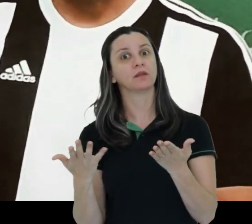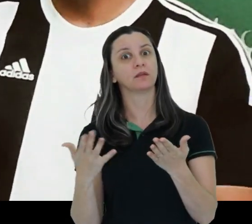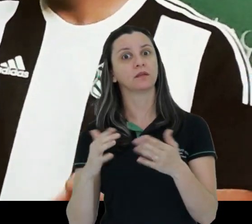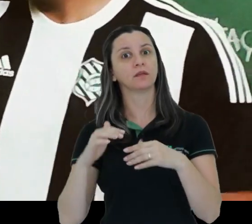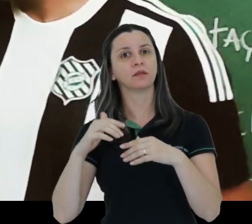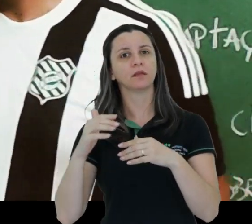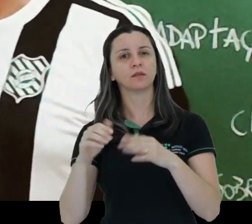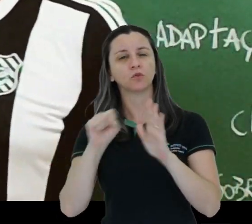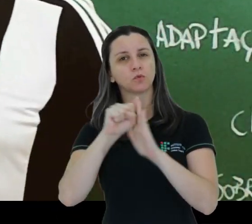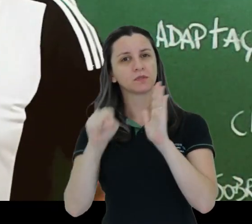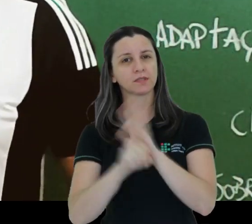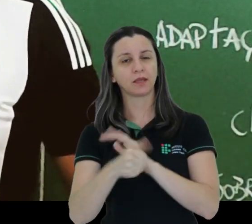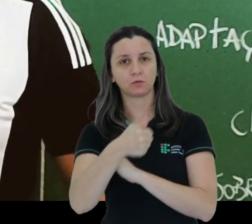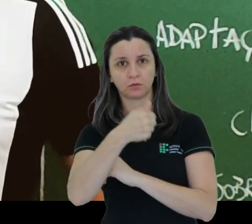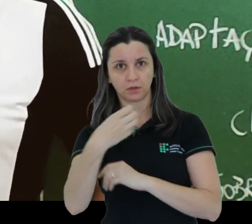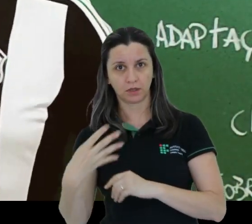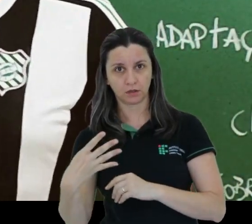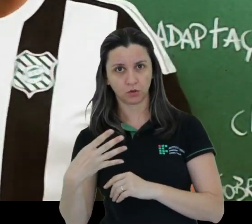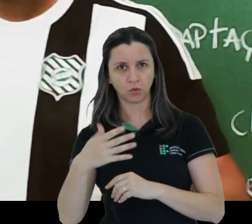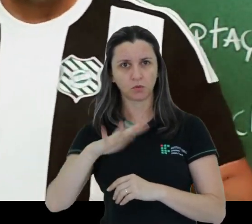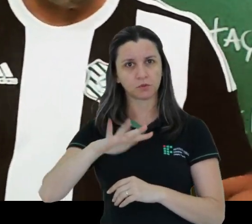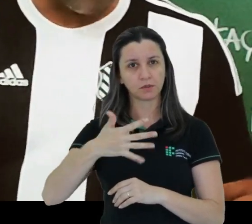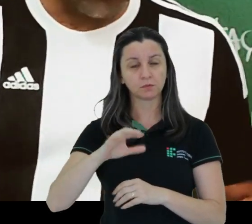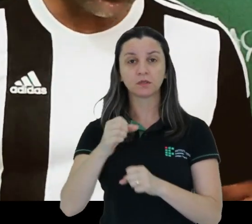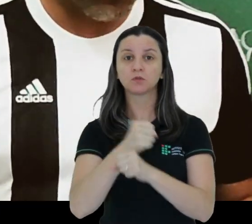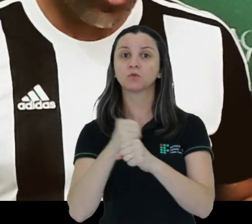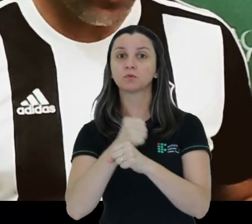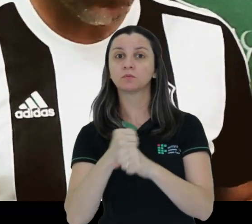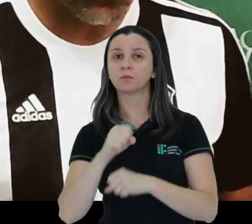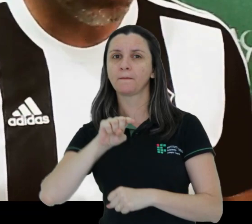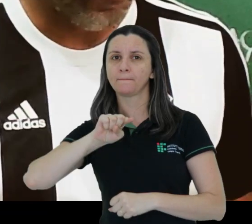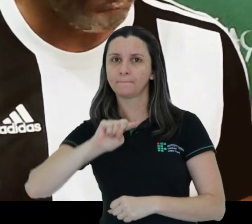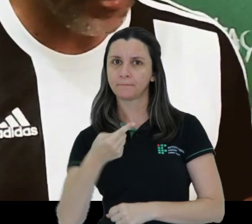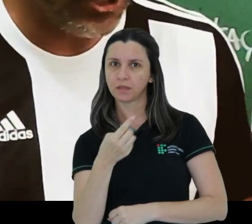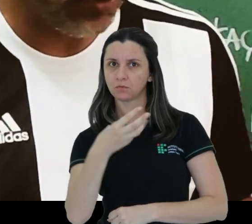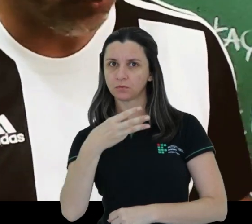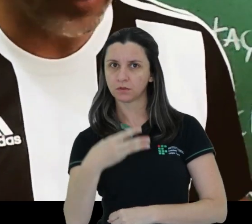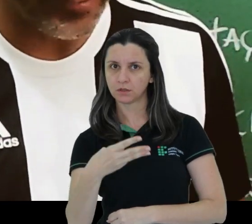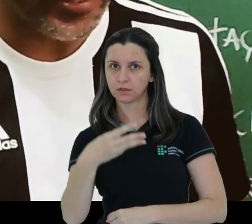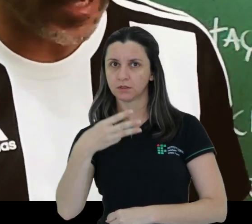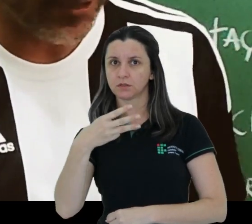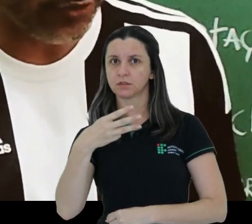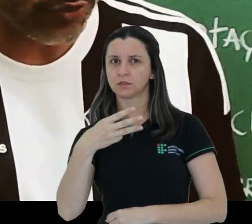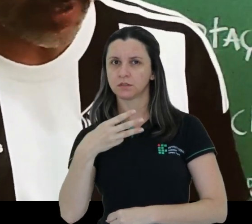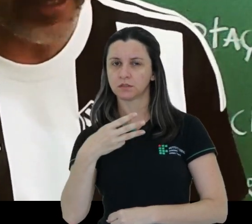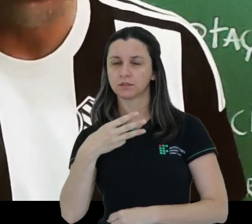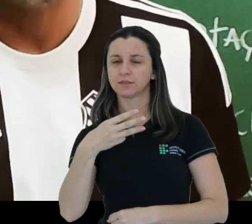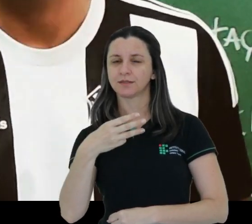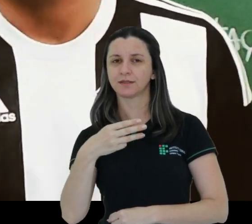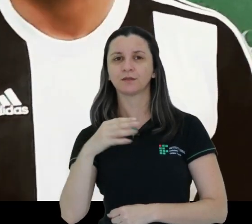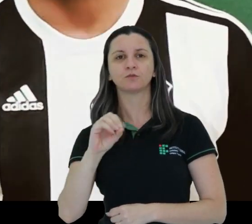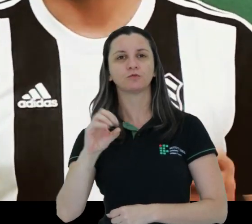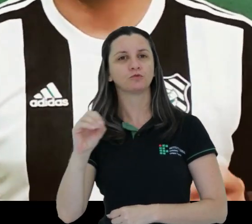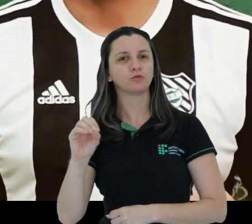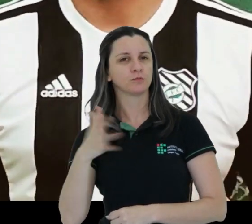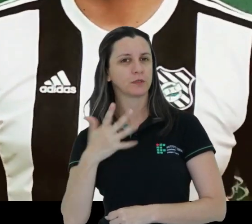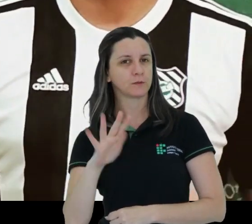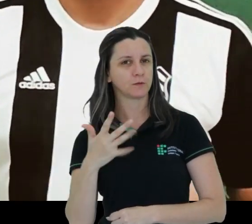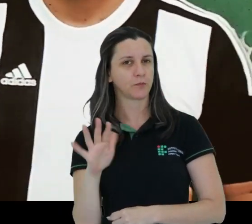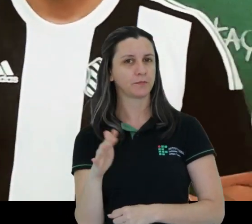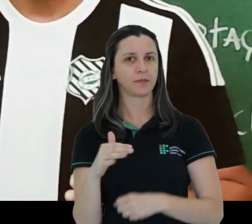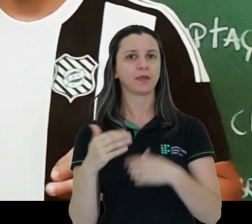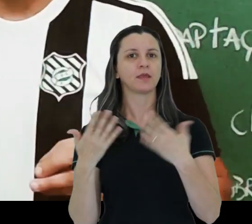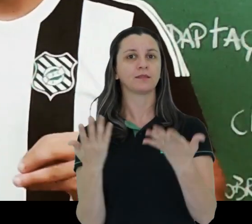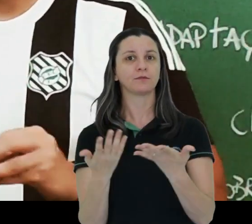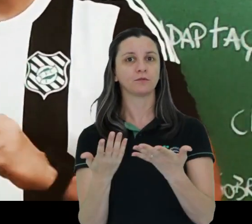E aí, lá no século XIV, por volta do ano 1300 ali, nós